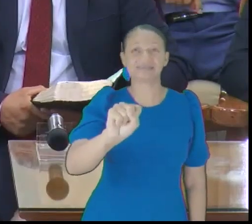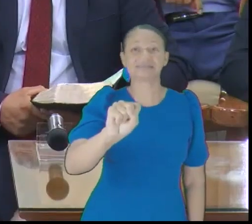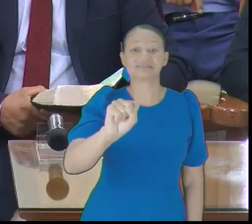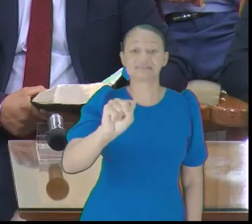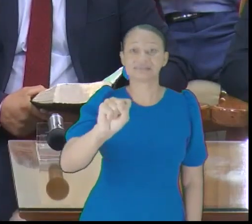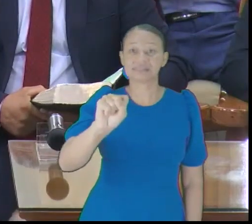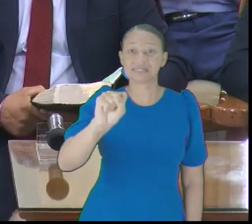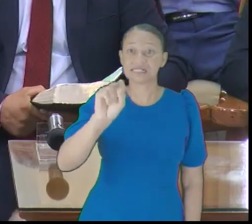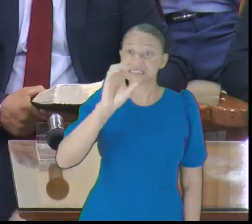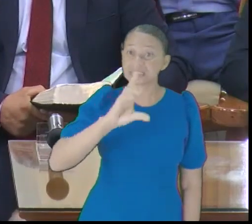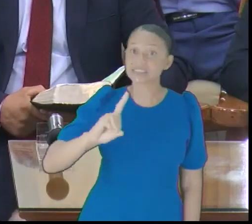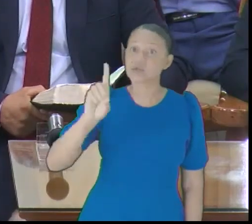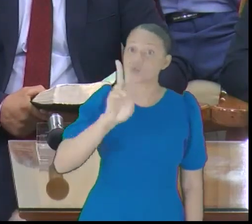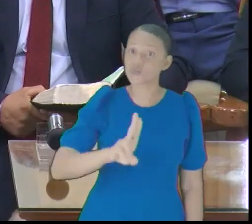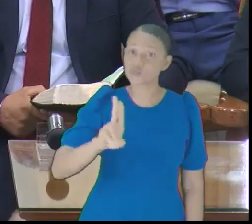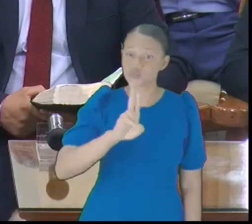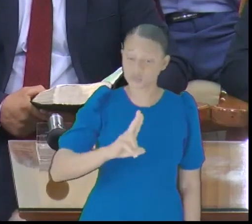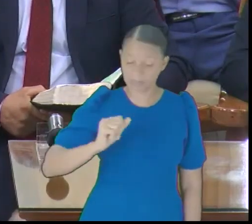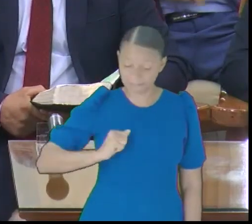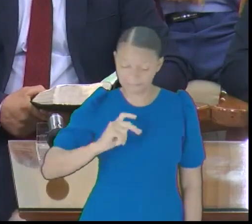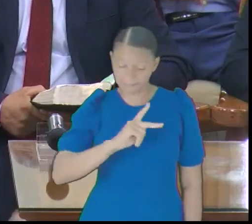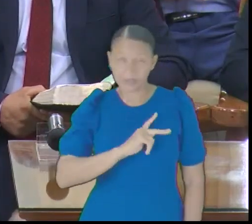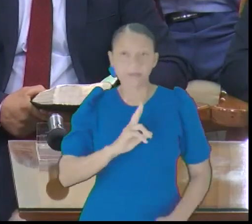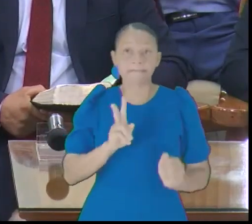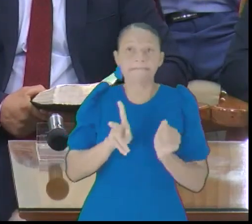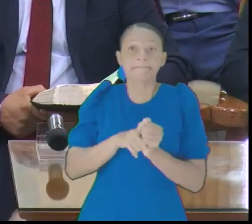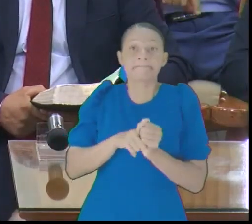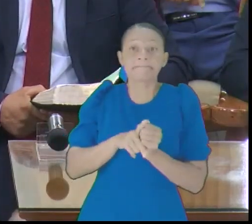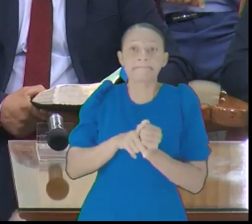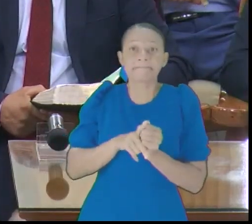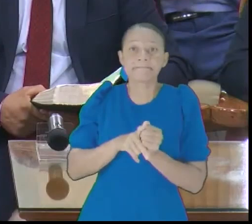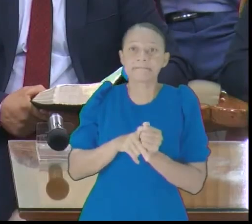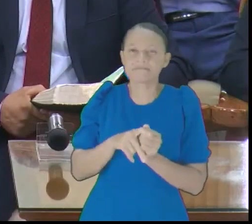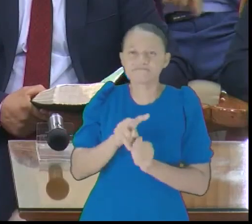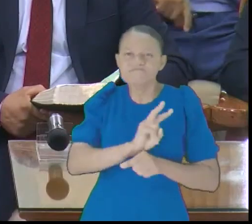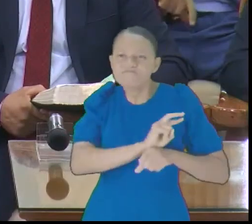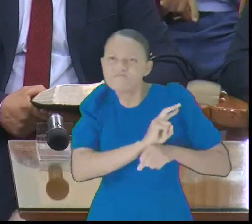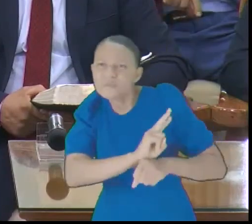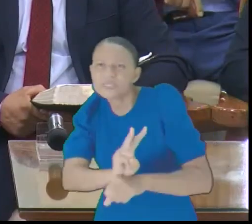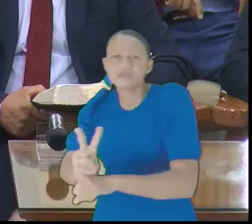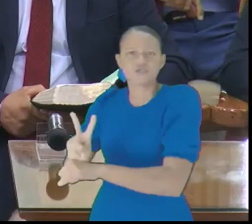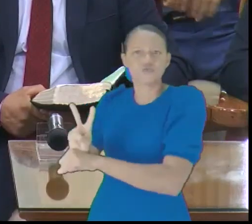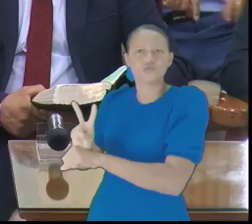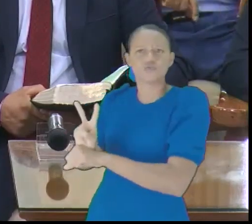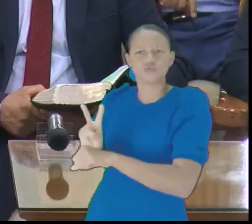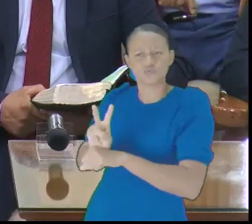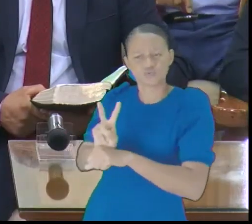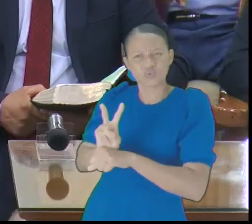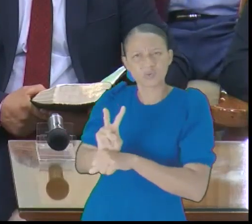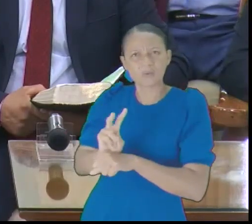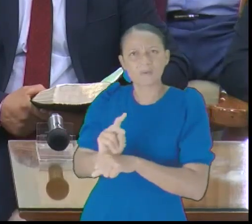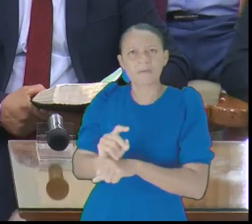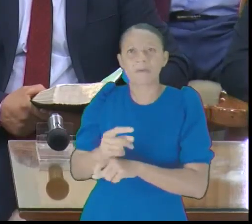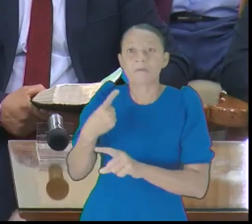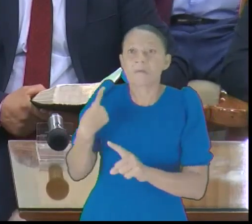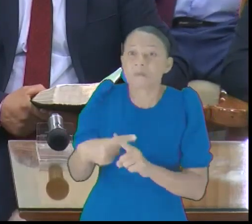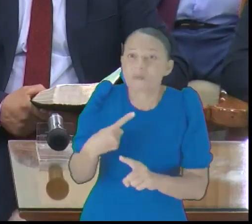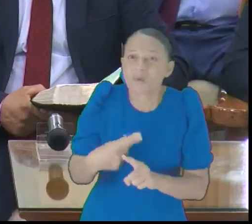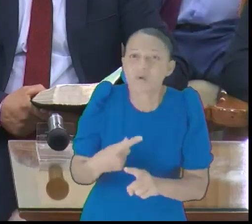Deus, usando o apóstolo Pedro, ele diz: vigiai, porque o